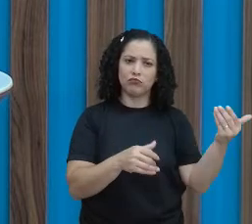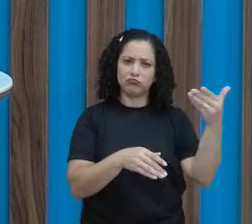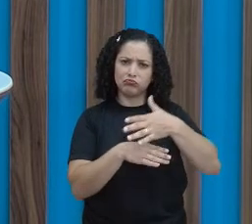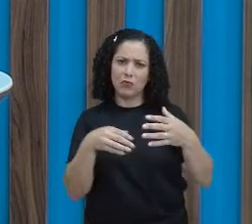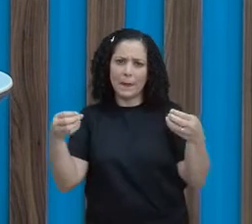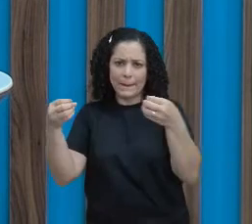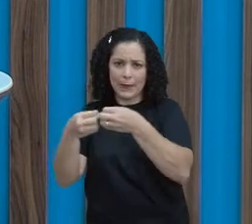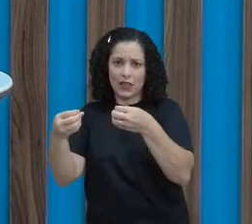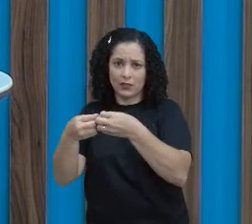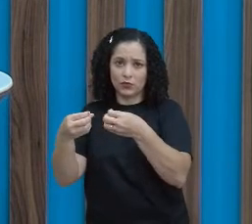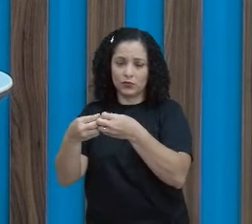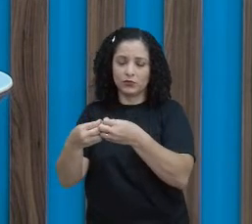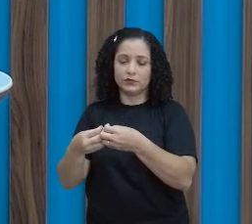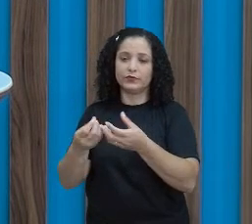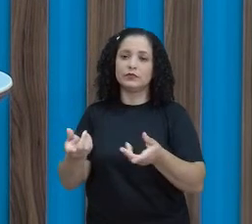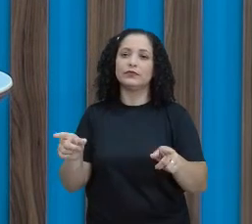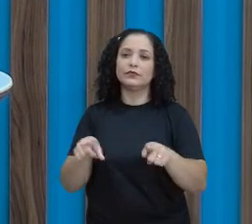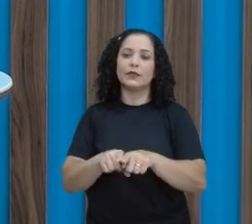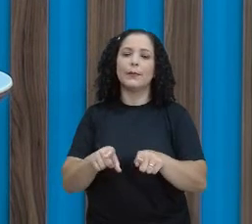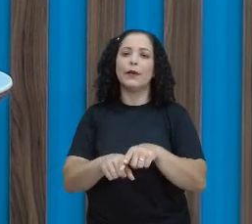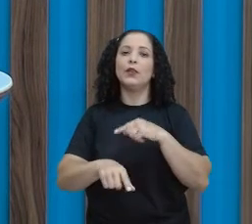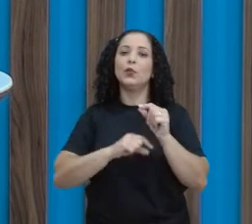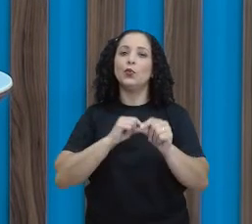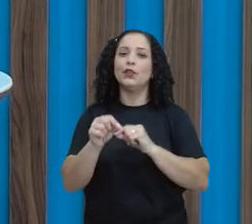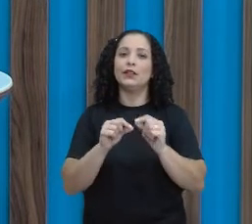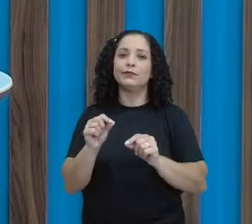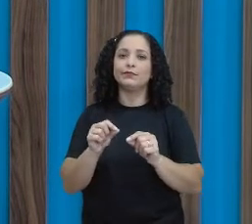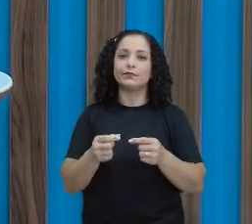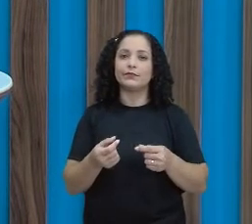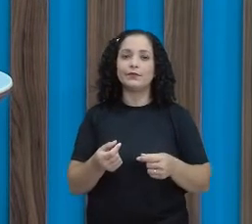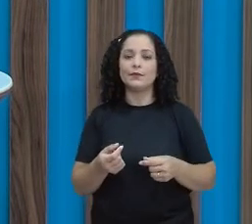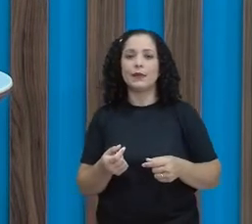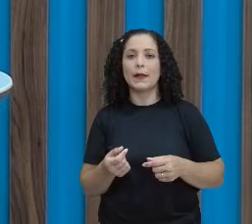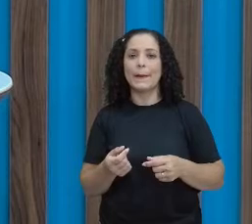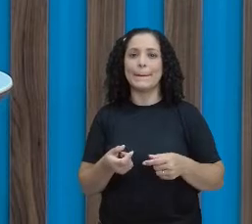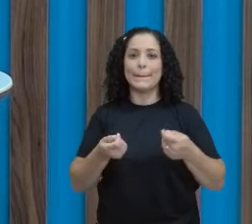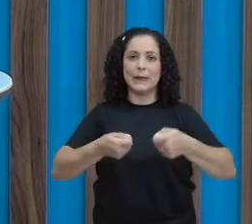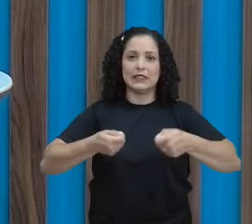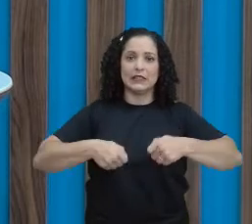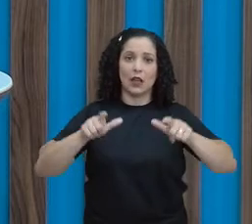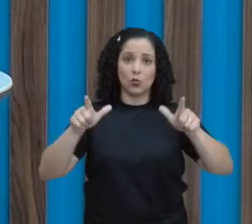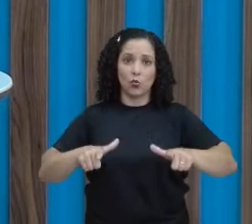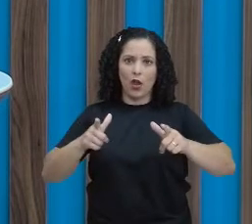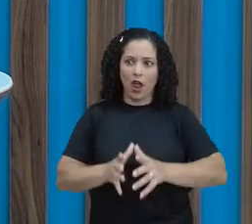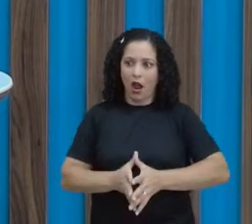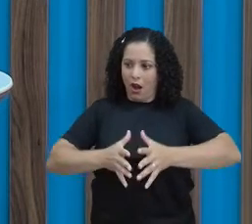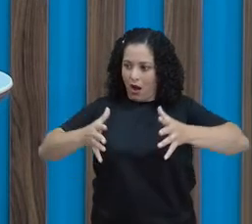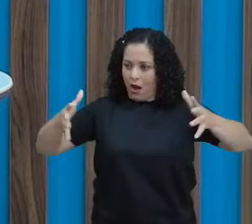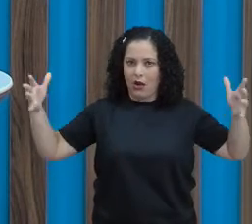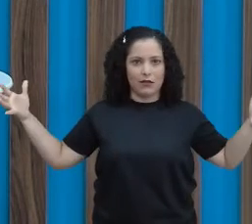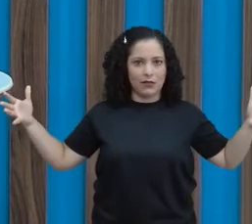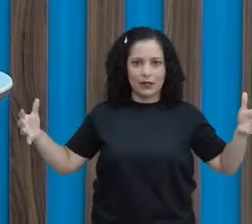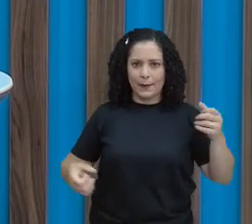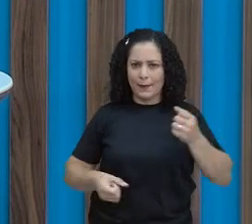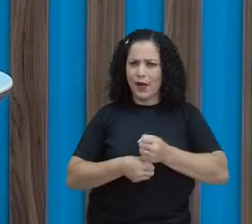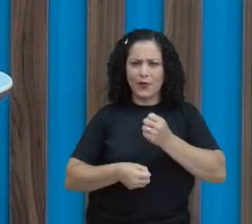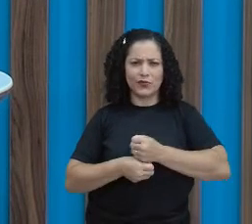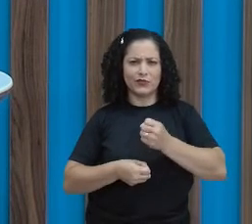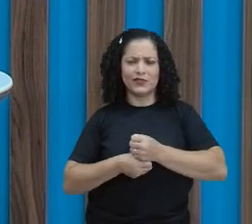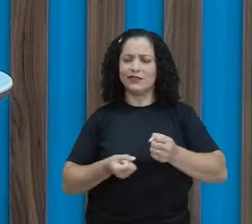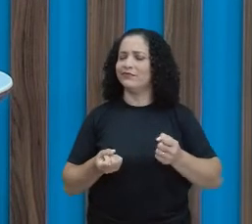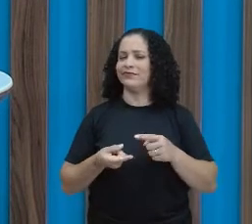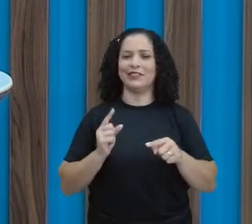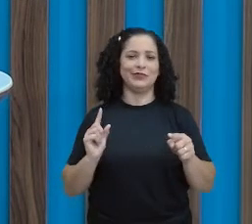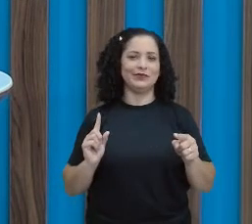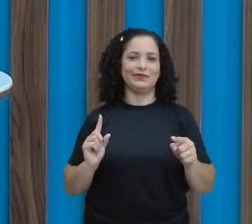distante. E uma outra curiosidade, eles não precisam de um espaço muito grande em relação aí para a construção da usina